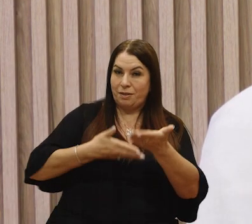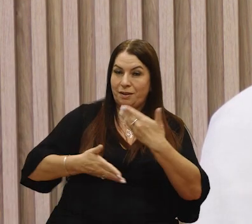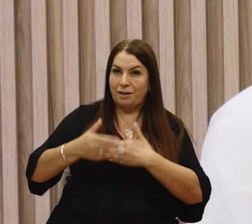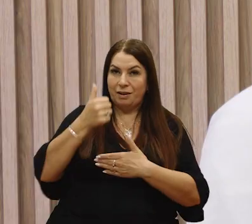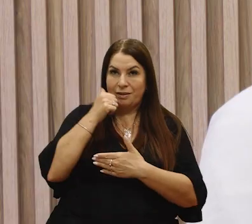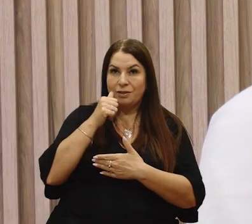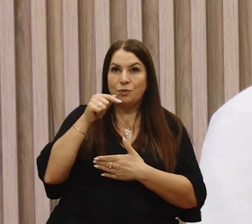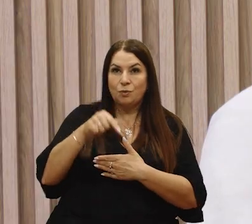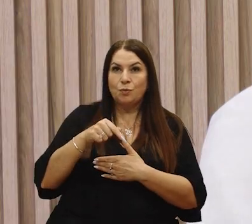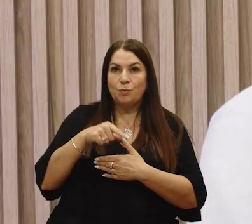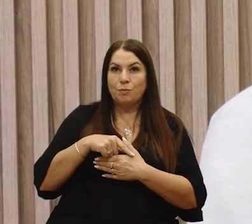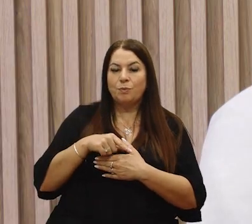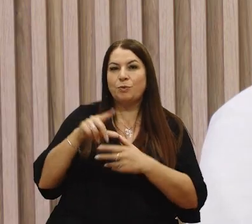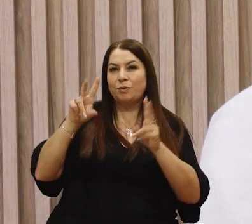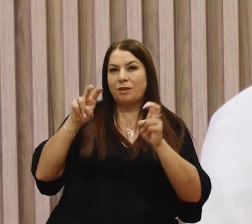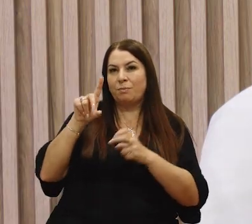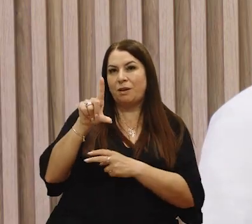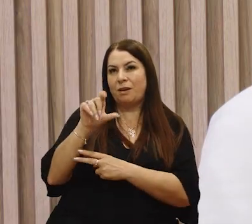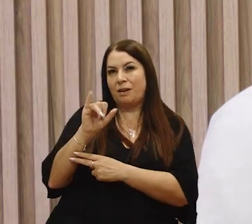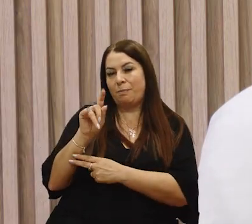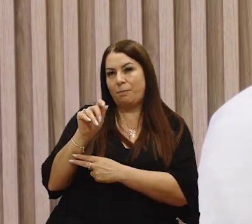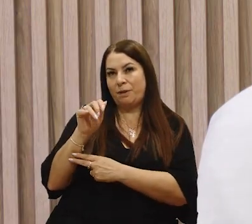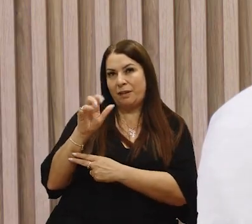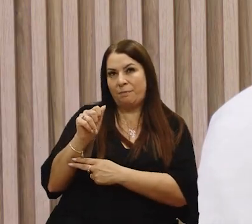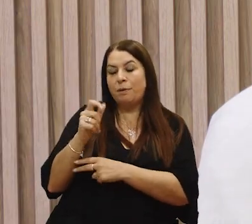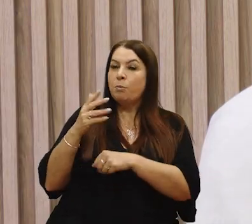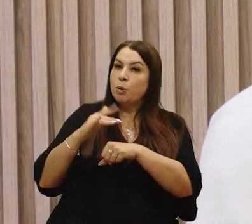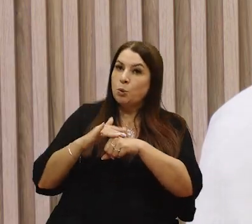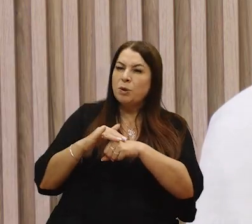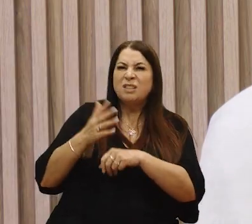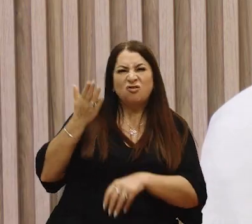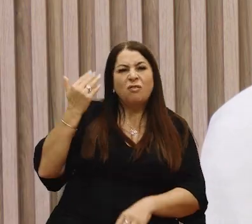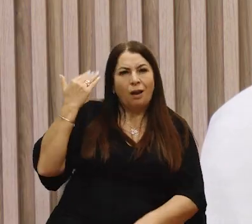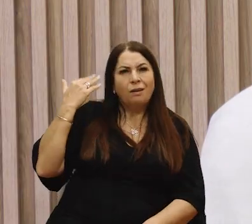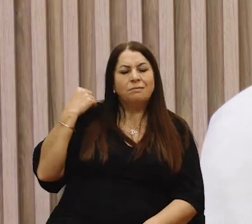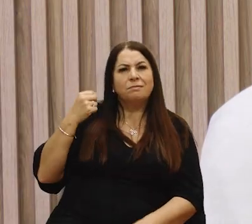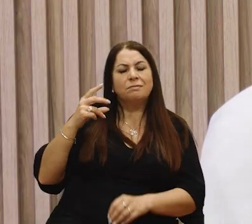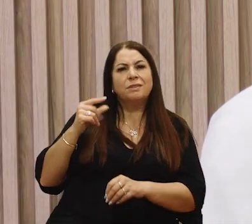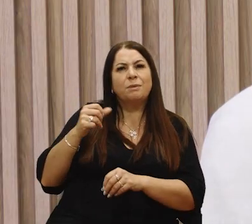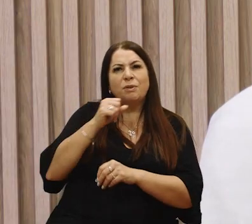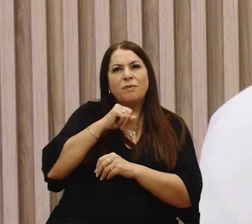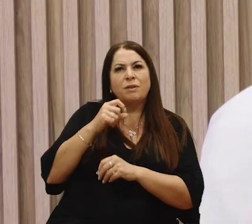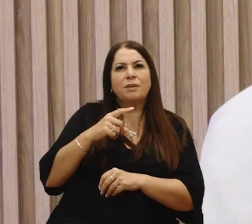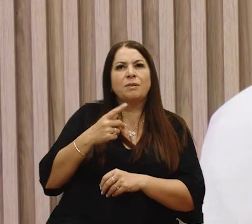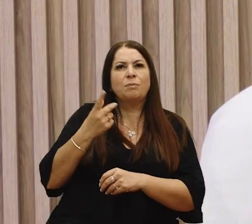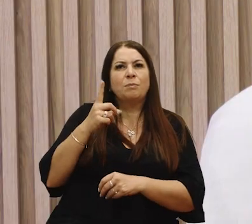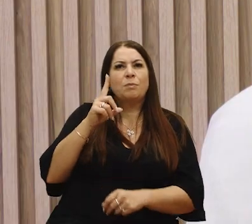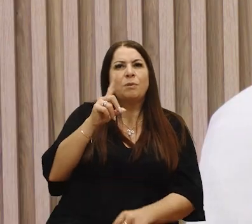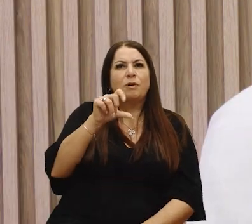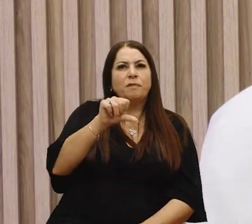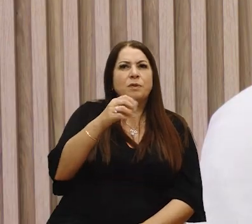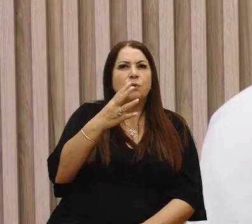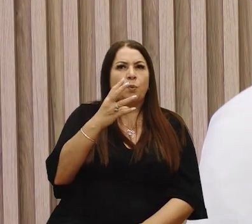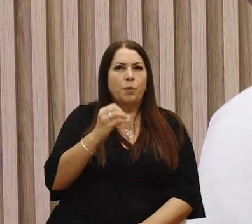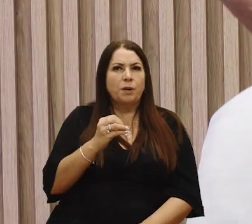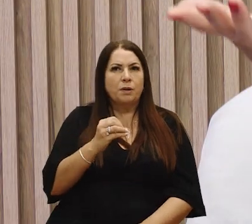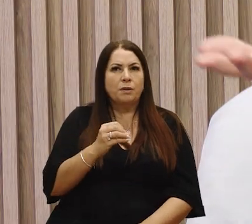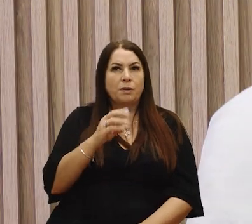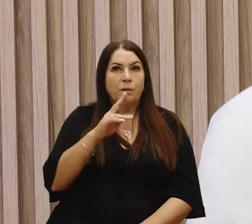De volta com o programa Entre Elas. Hoje nosso tema é lipedema, uma doença antiga que existe lá